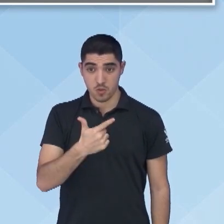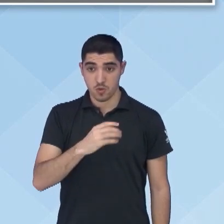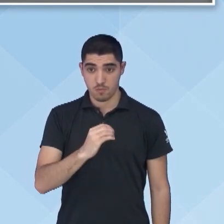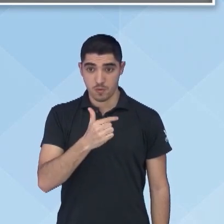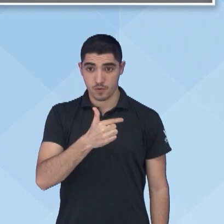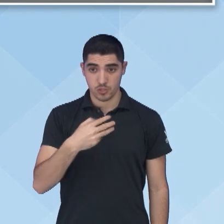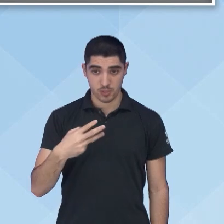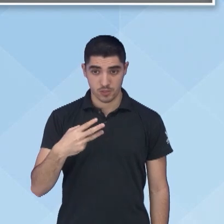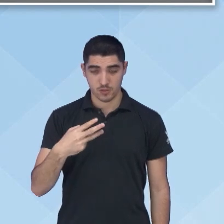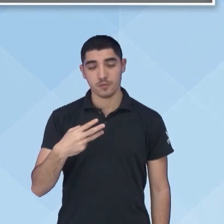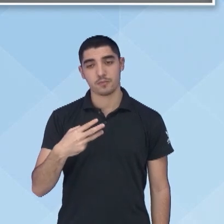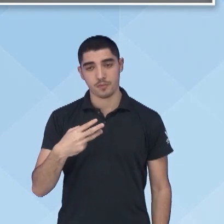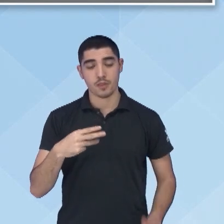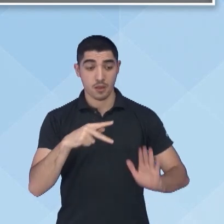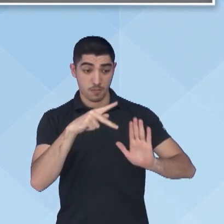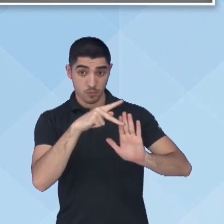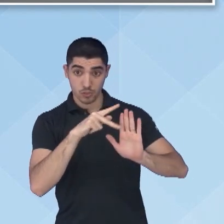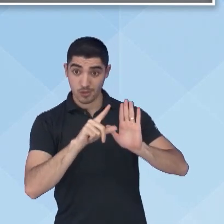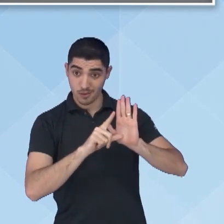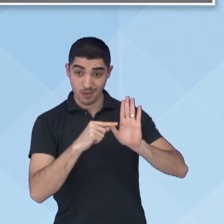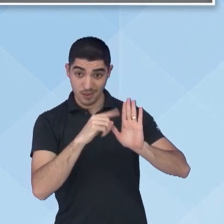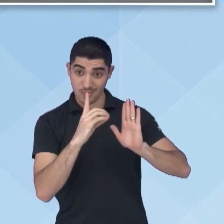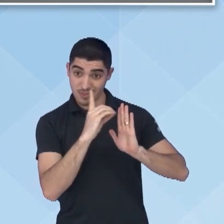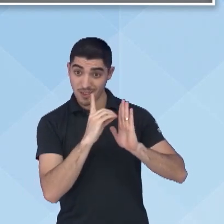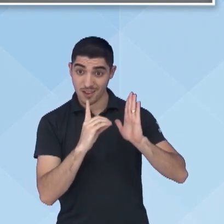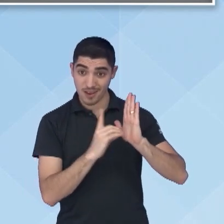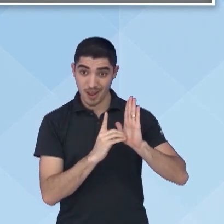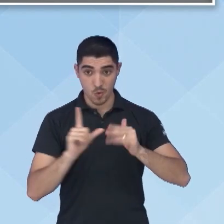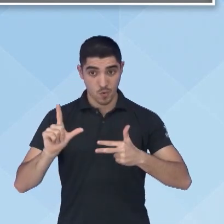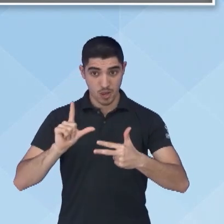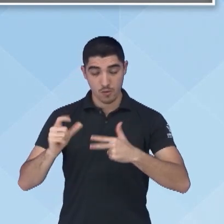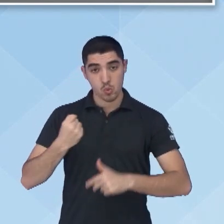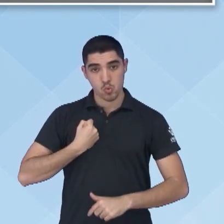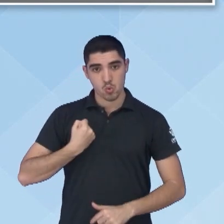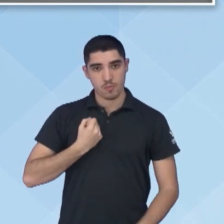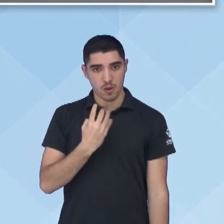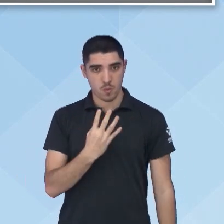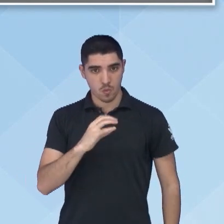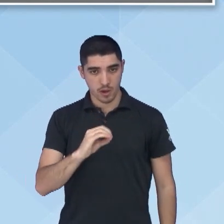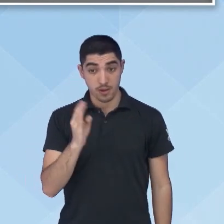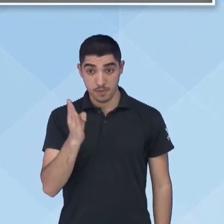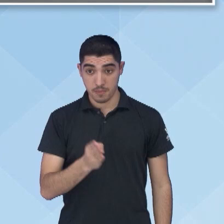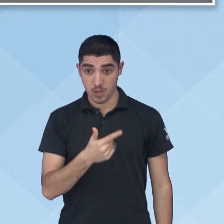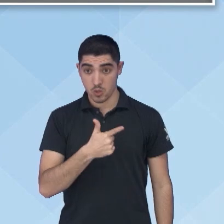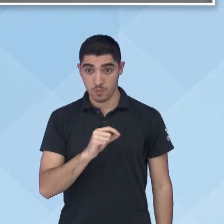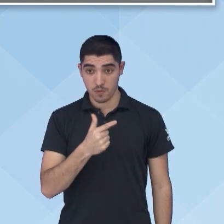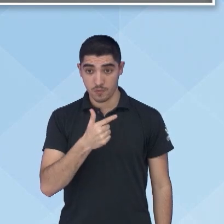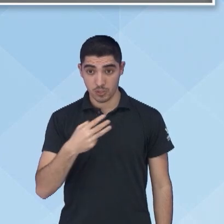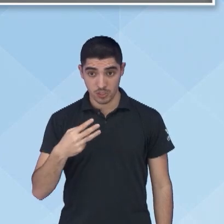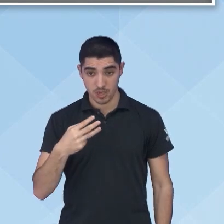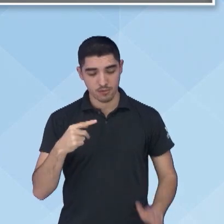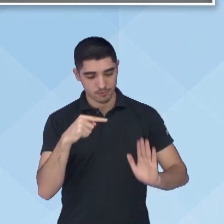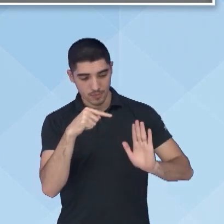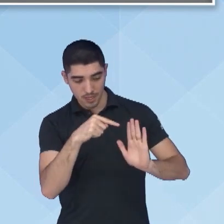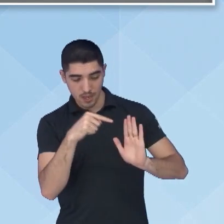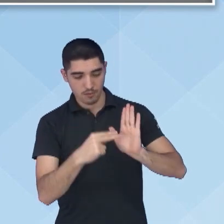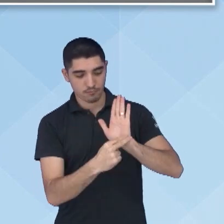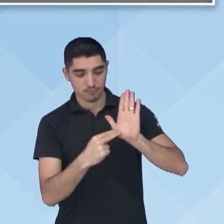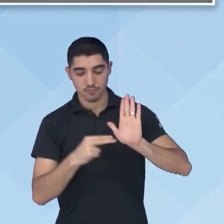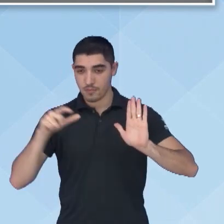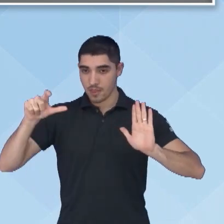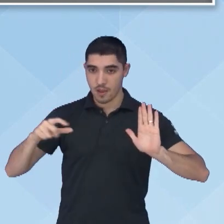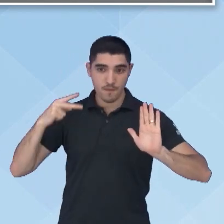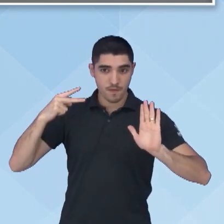14997/2023, projeto do decreto legislativo número 40/2023, autoria do vereador Rogério da